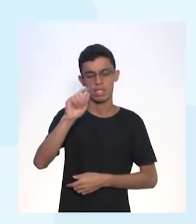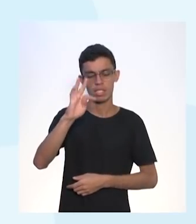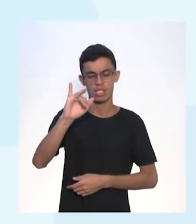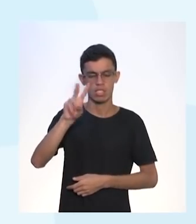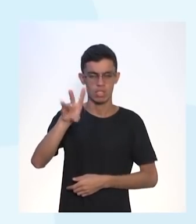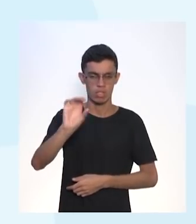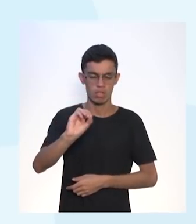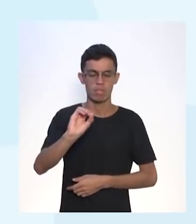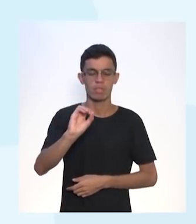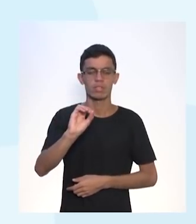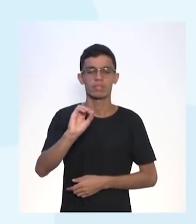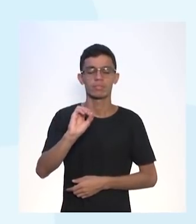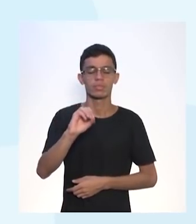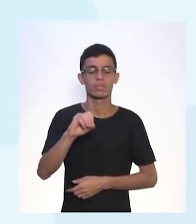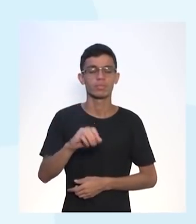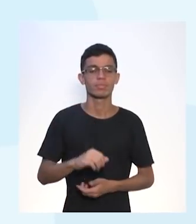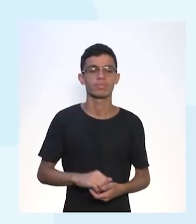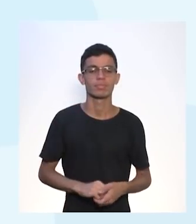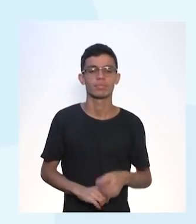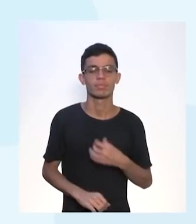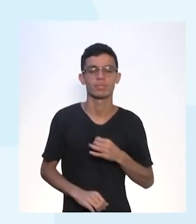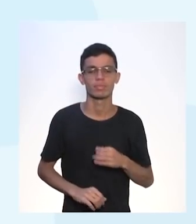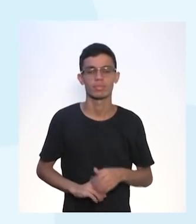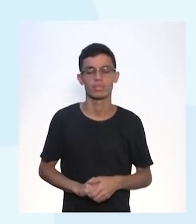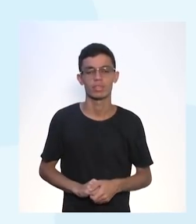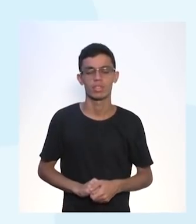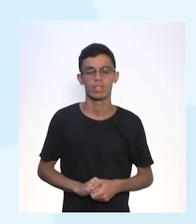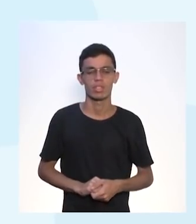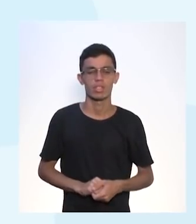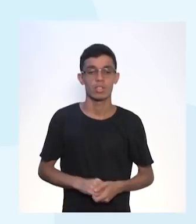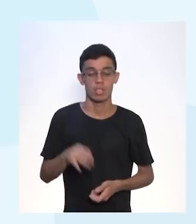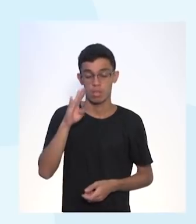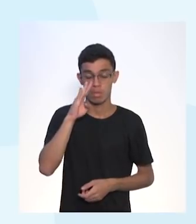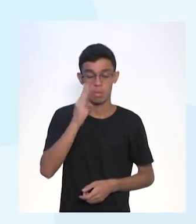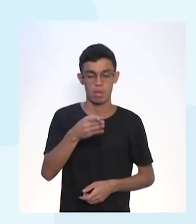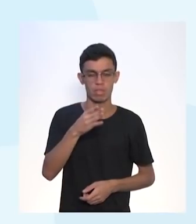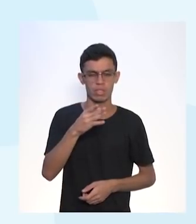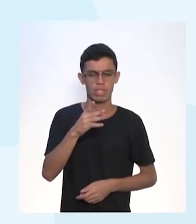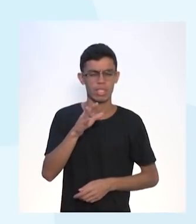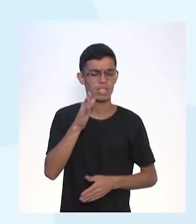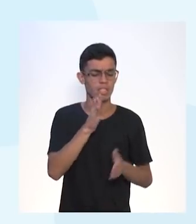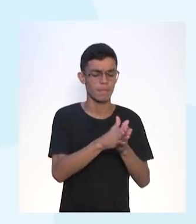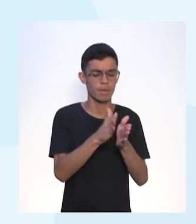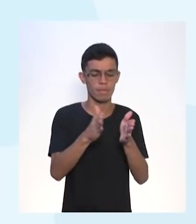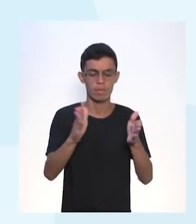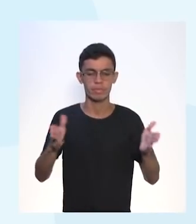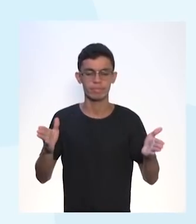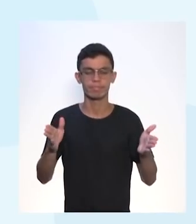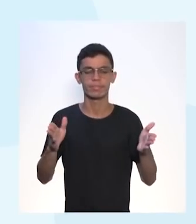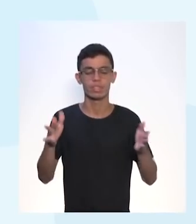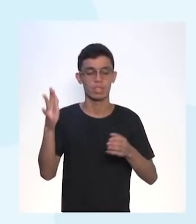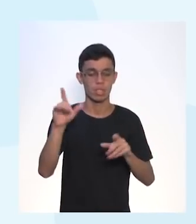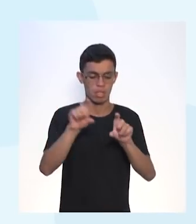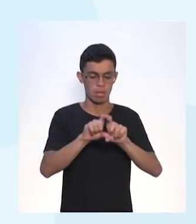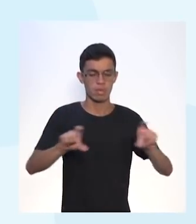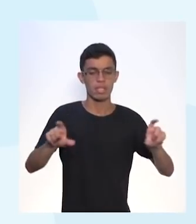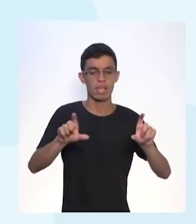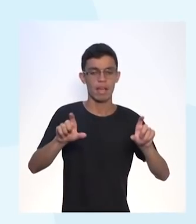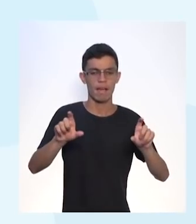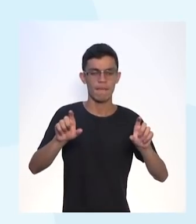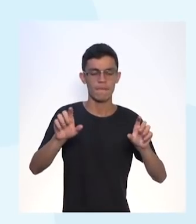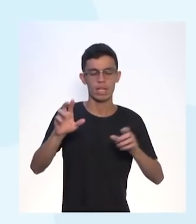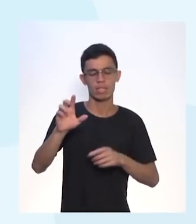num primeiro momento, e o principal de tudo é ordem. E nós temos embaixo o amanhã é agora.